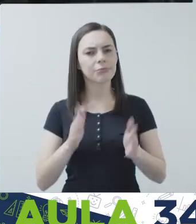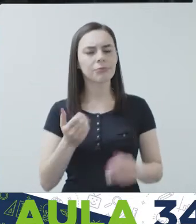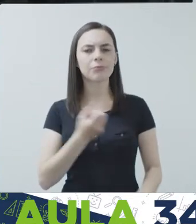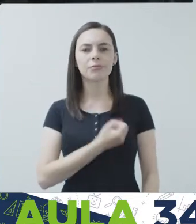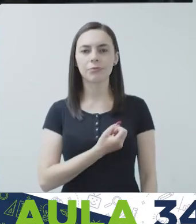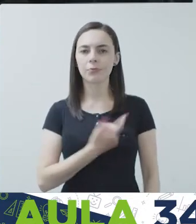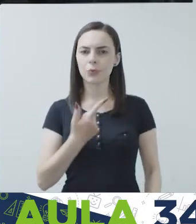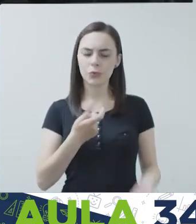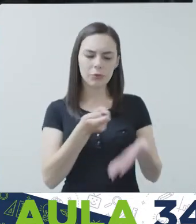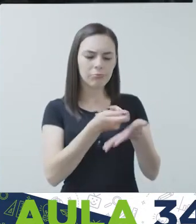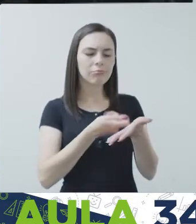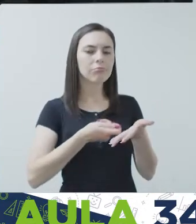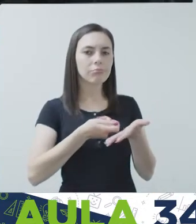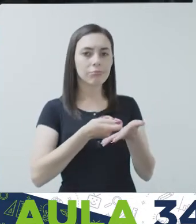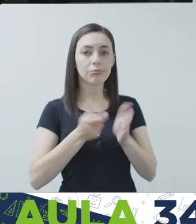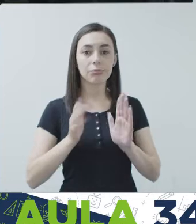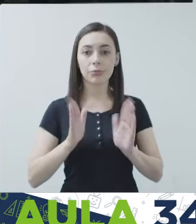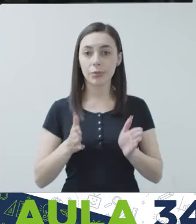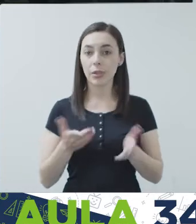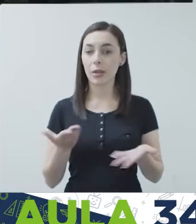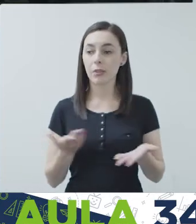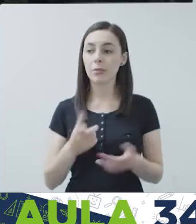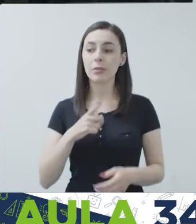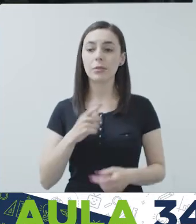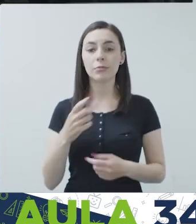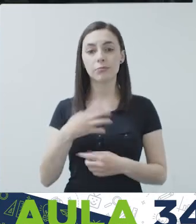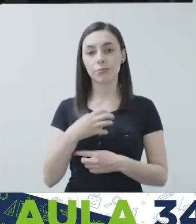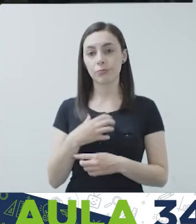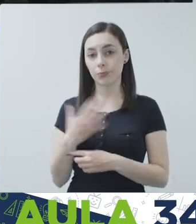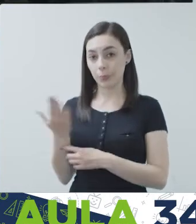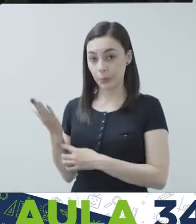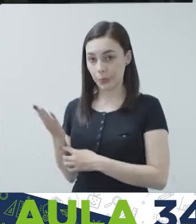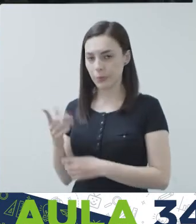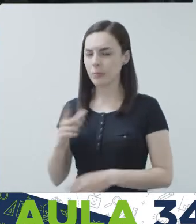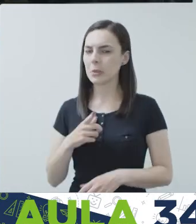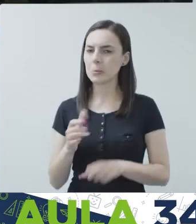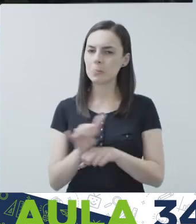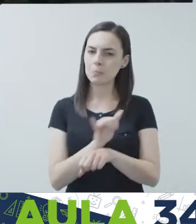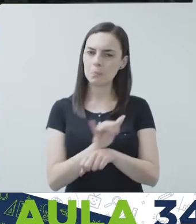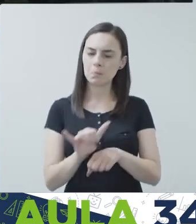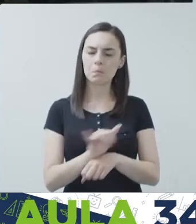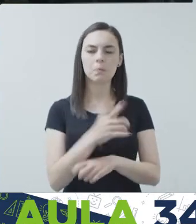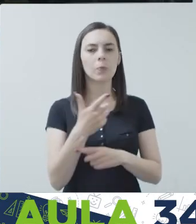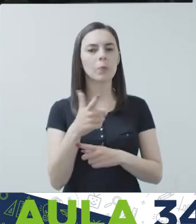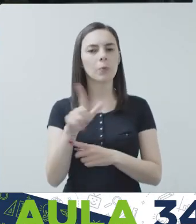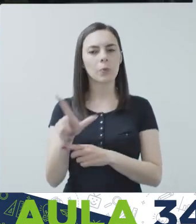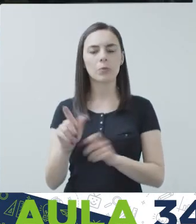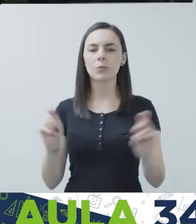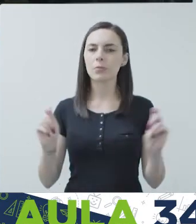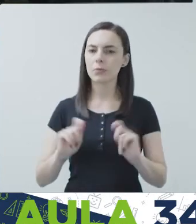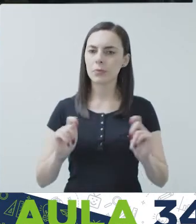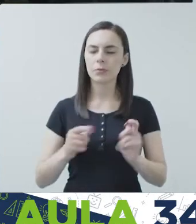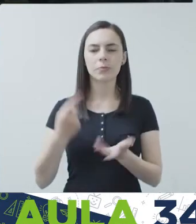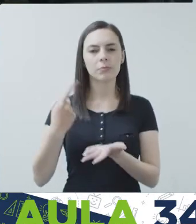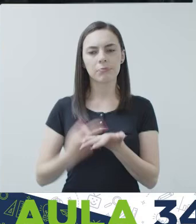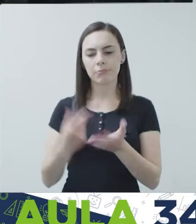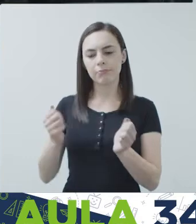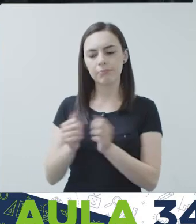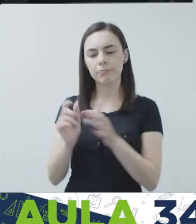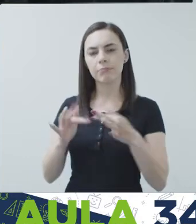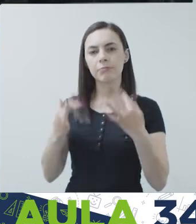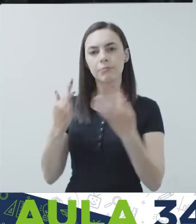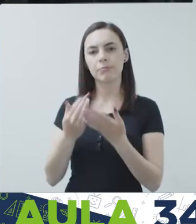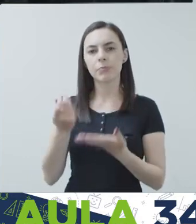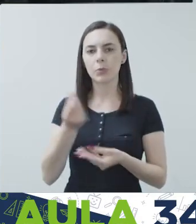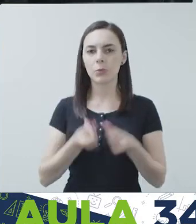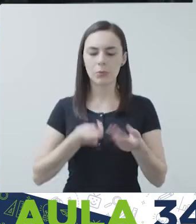Vamos lembrar? O número 2, eu trouxe esta forma de fazer aqui, mas tem uma outra também que vocês podem combinar aí com a família como